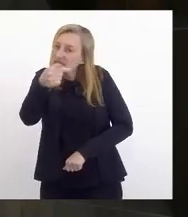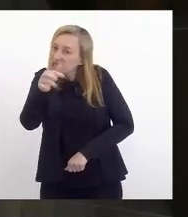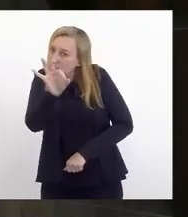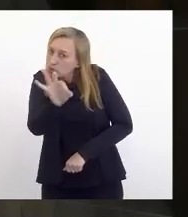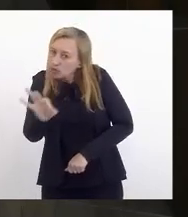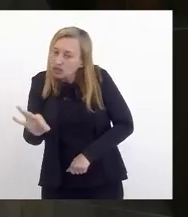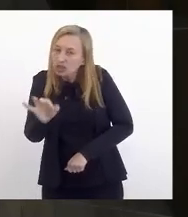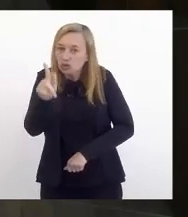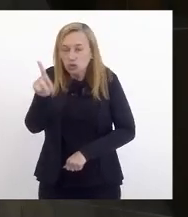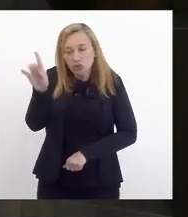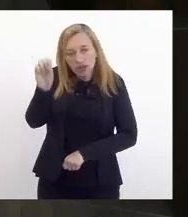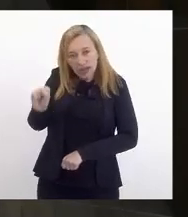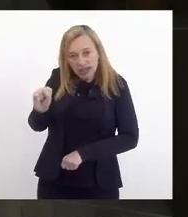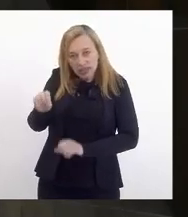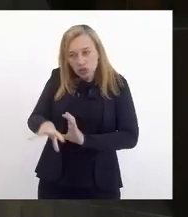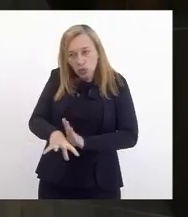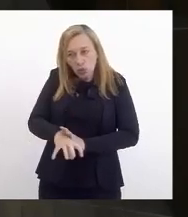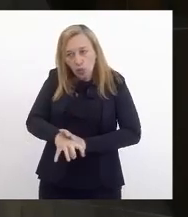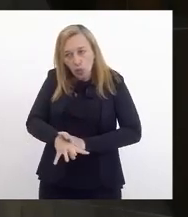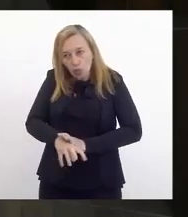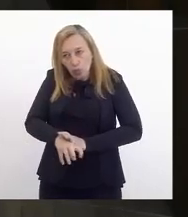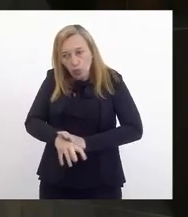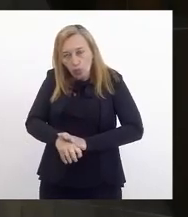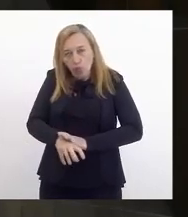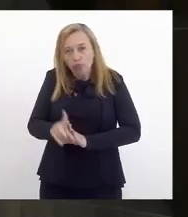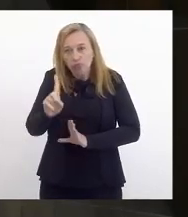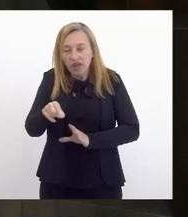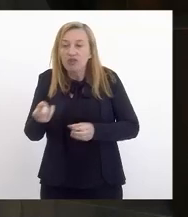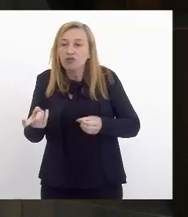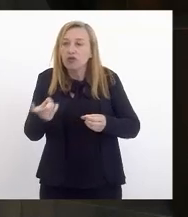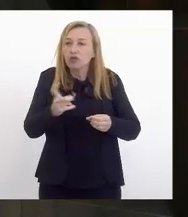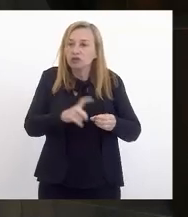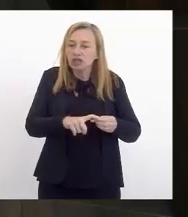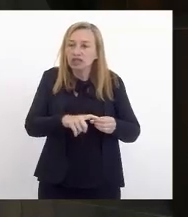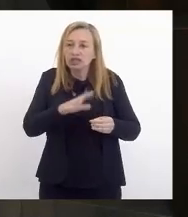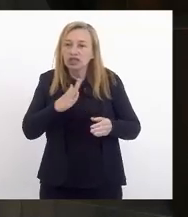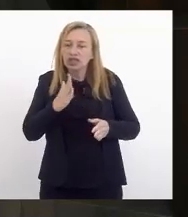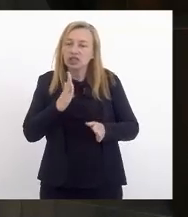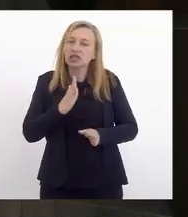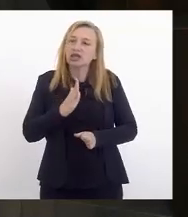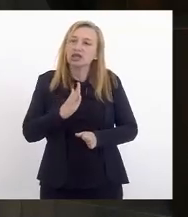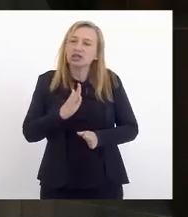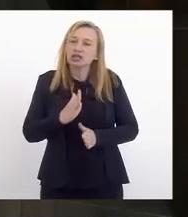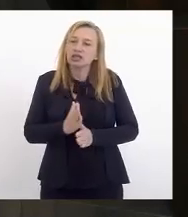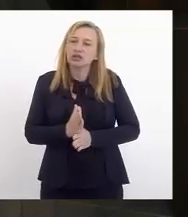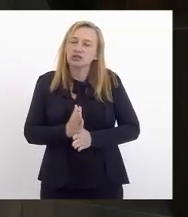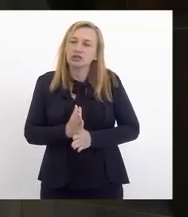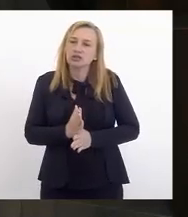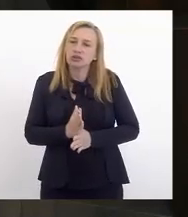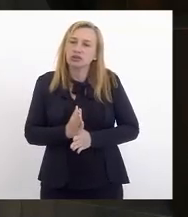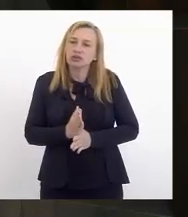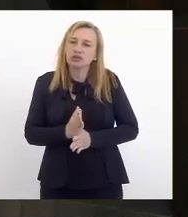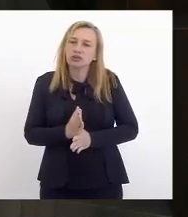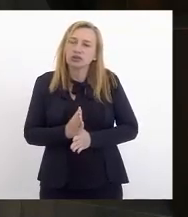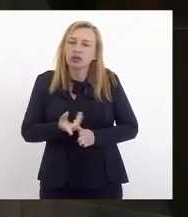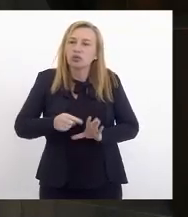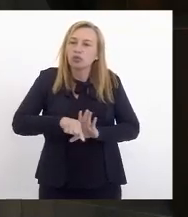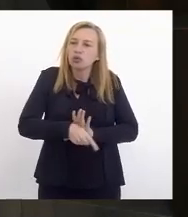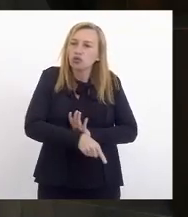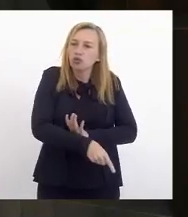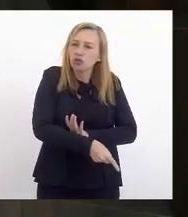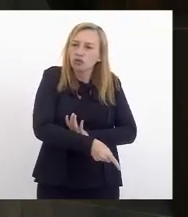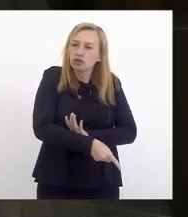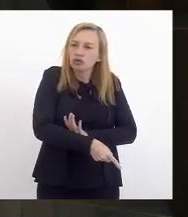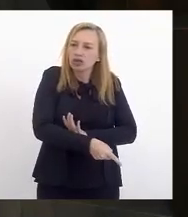57% do gás extraído é reinjetado em direção às profundidades